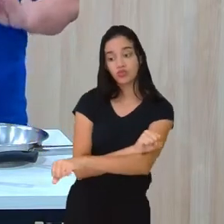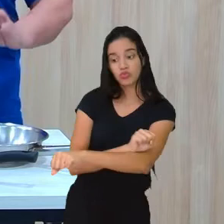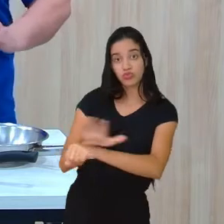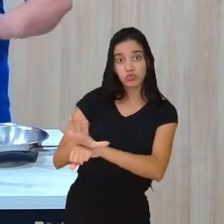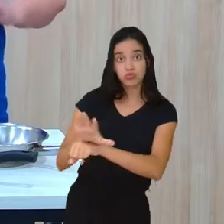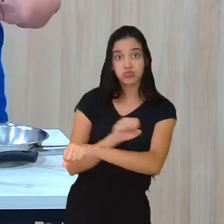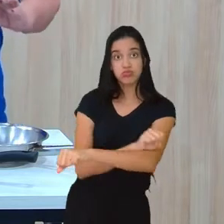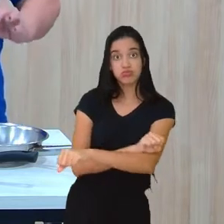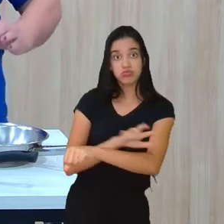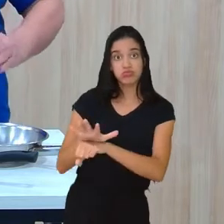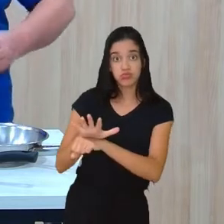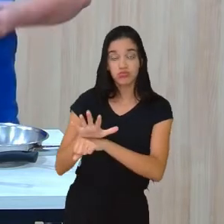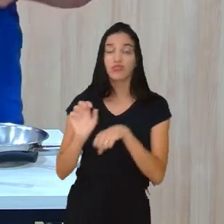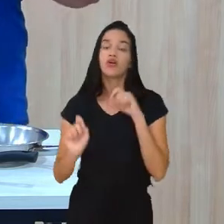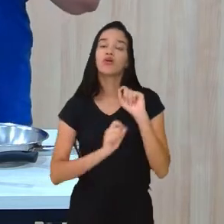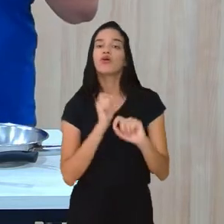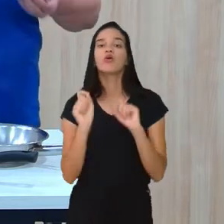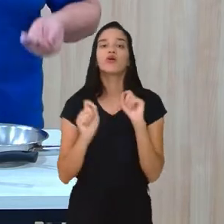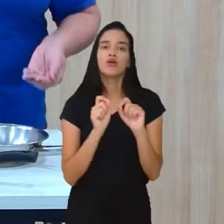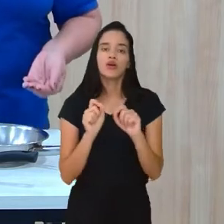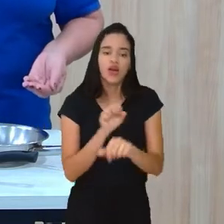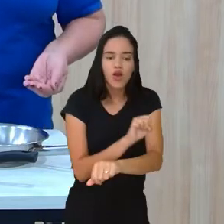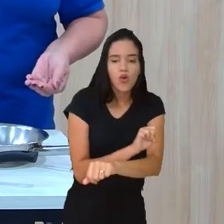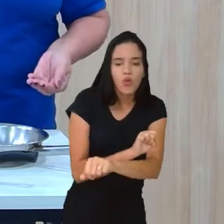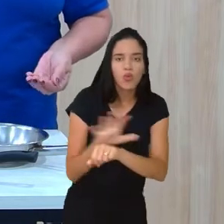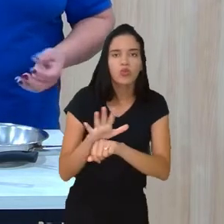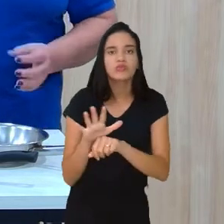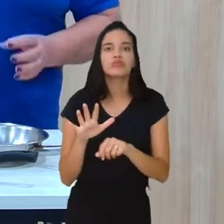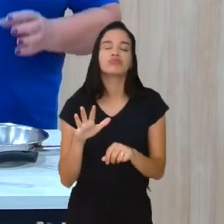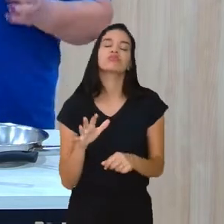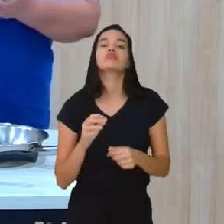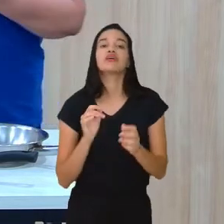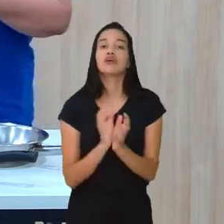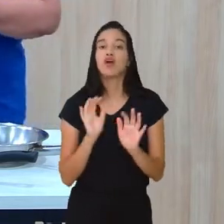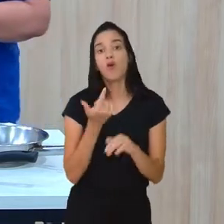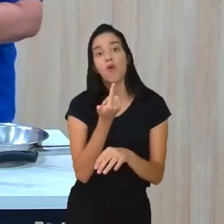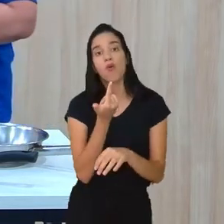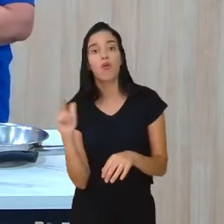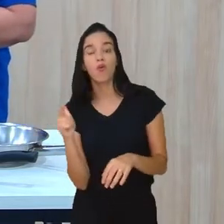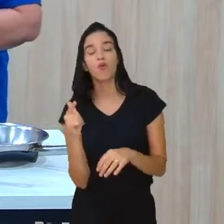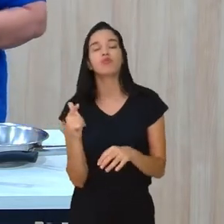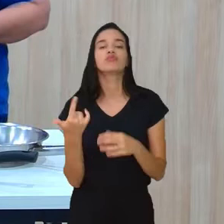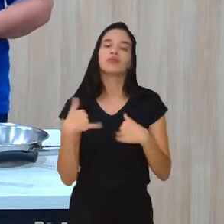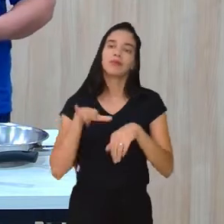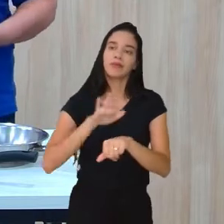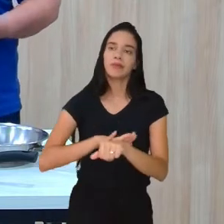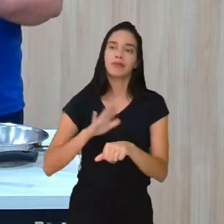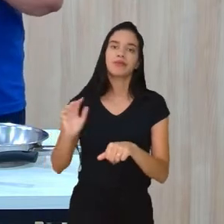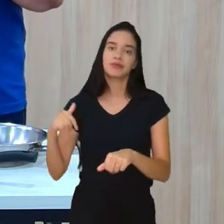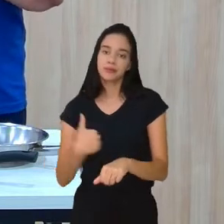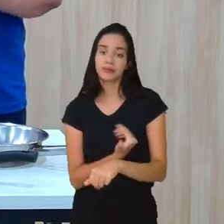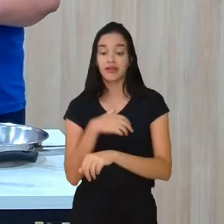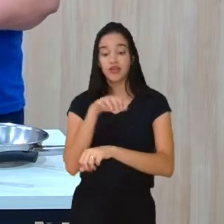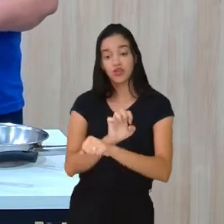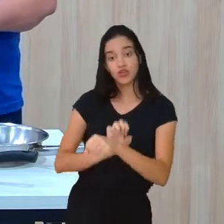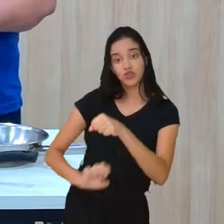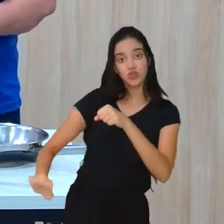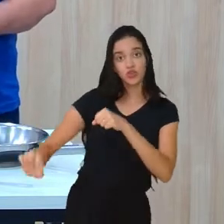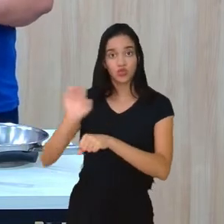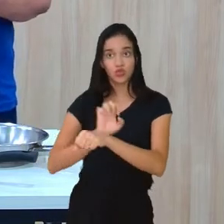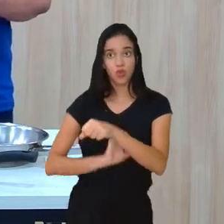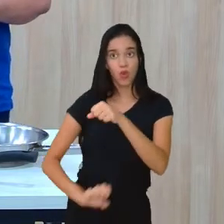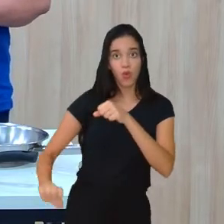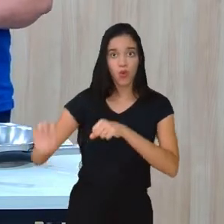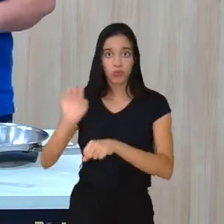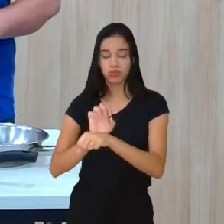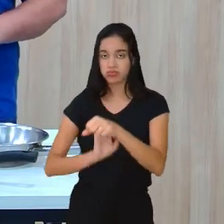são aqueles que são capazes de conduzir a temperatura. E em outros momentos, a gente precisa de isolantes térmicos, que